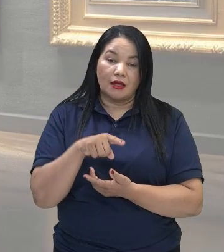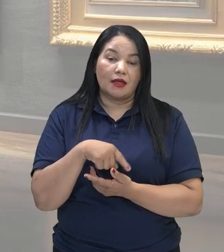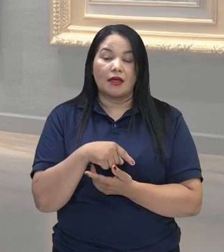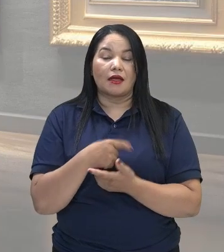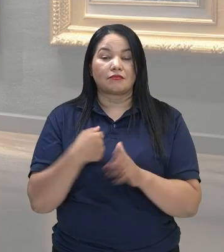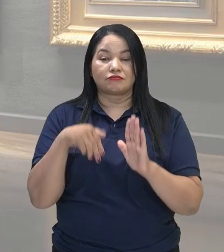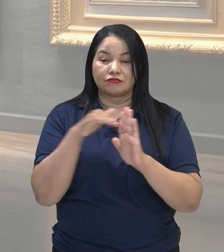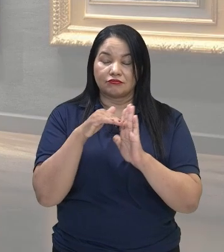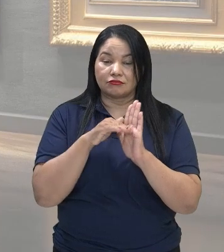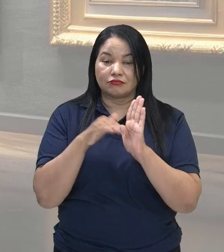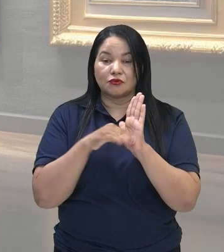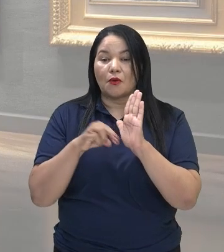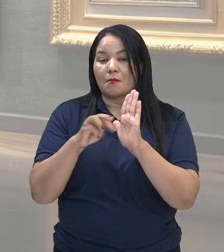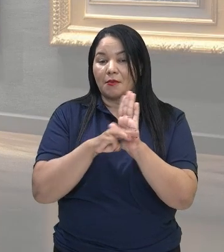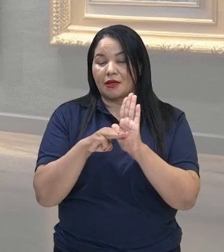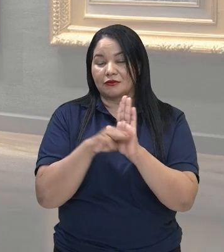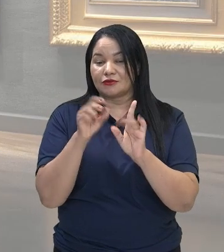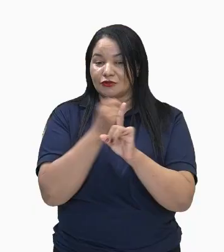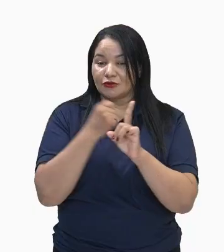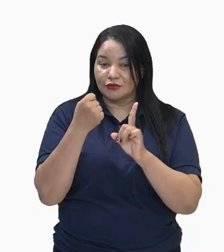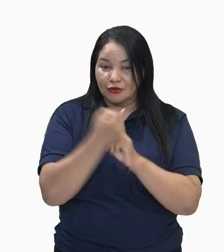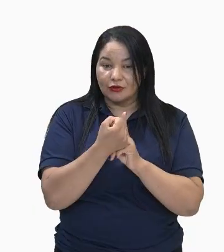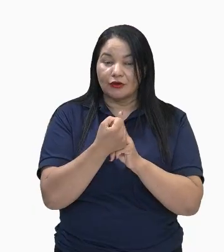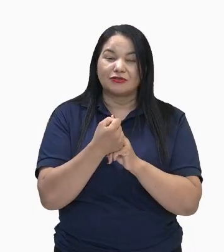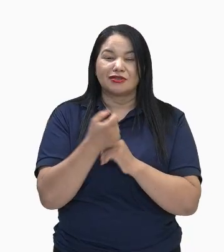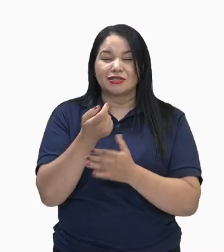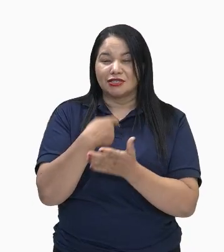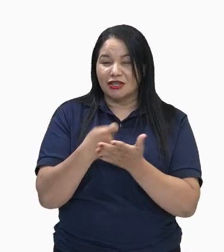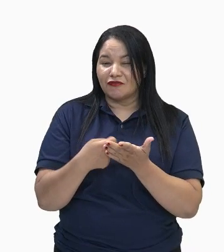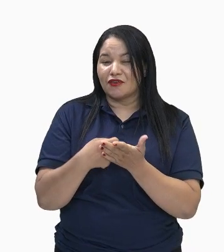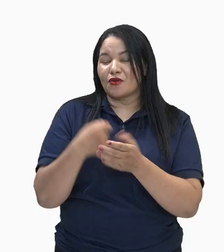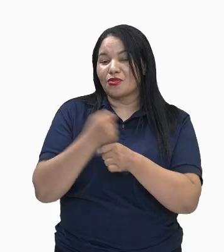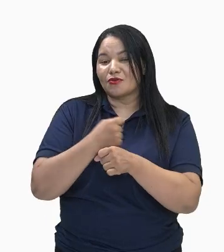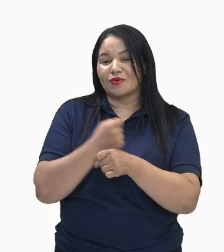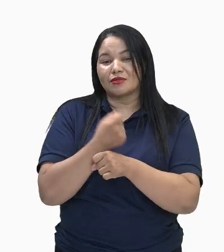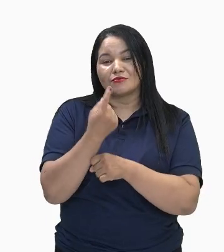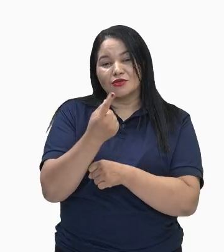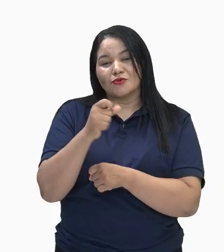do método sociológico que ele escreveu lá no ano de